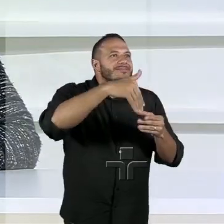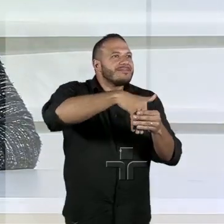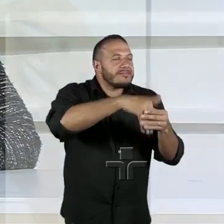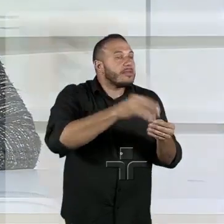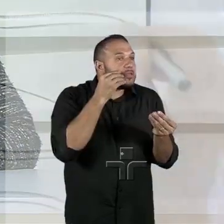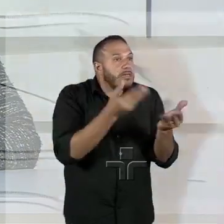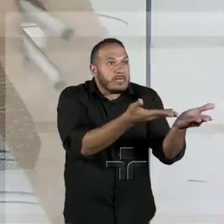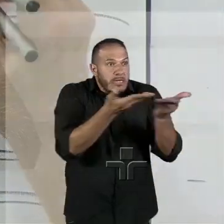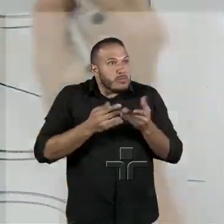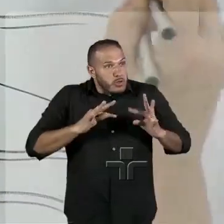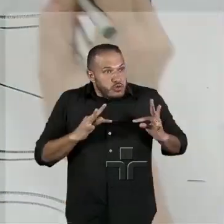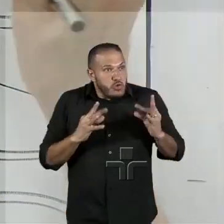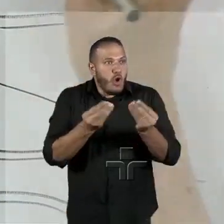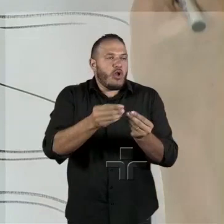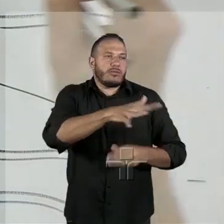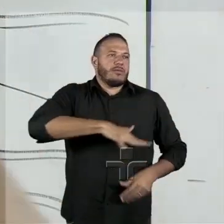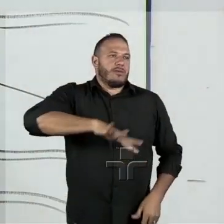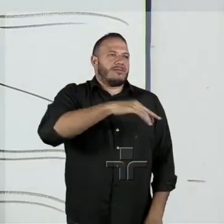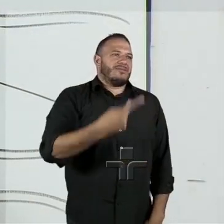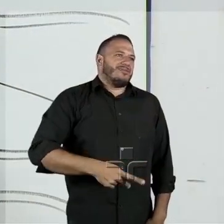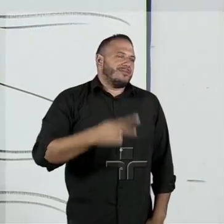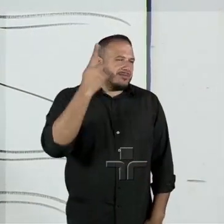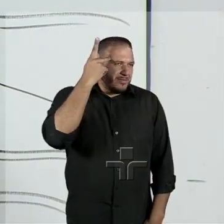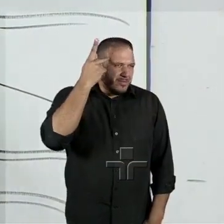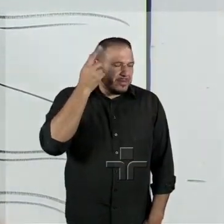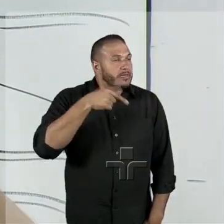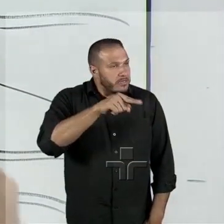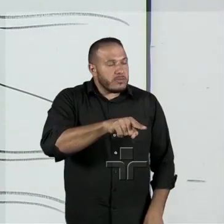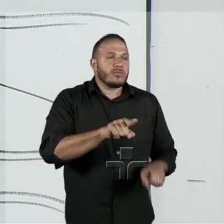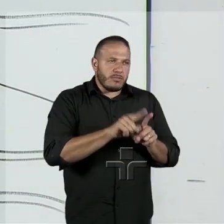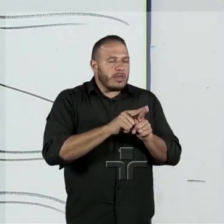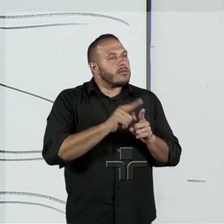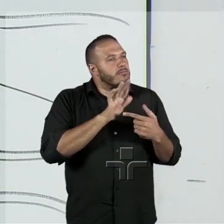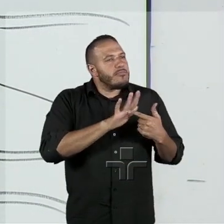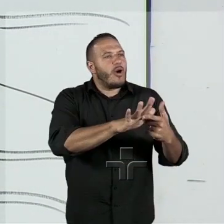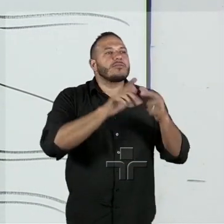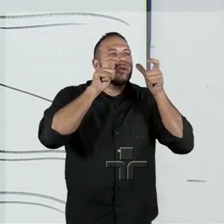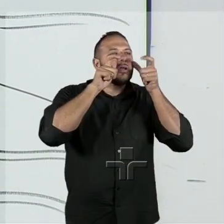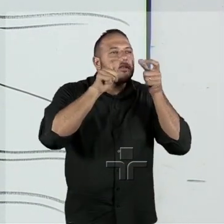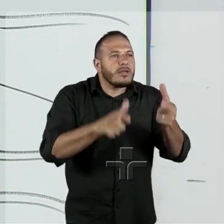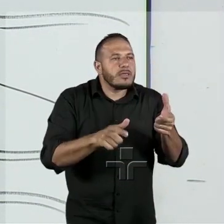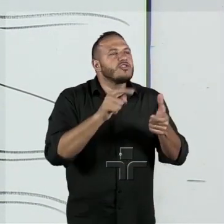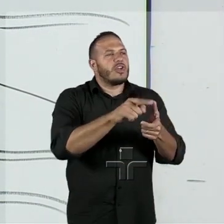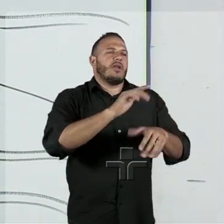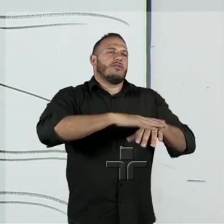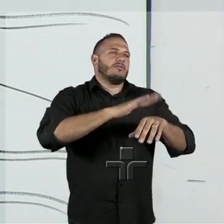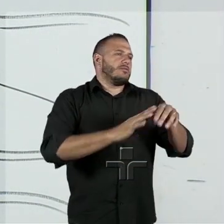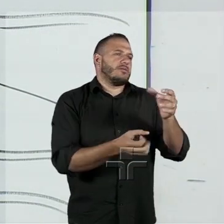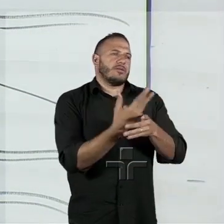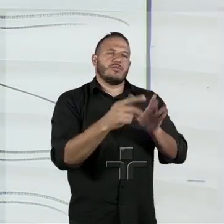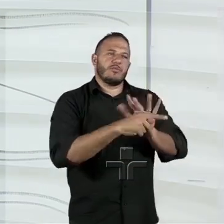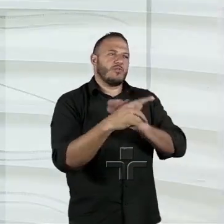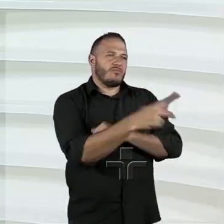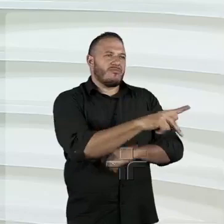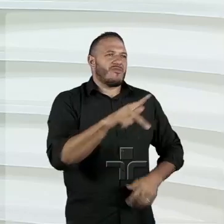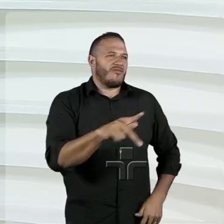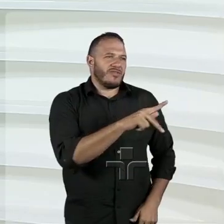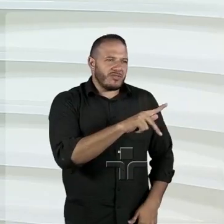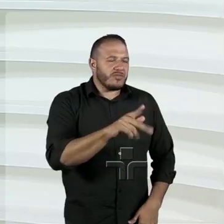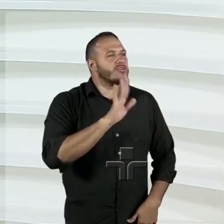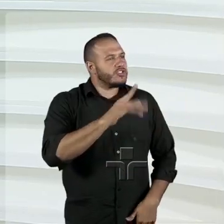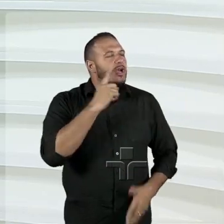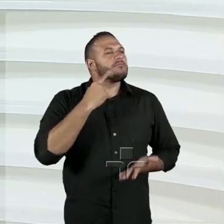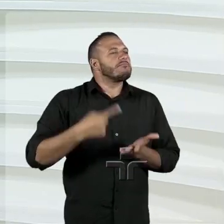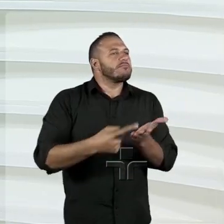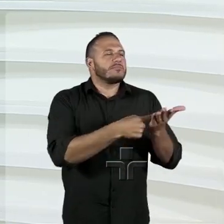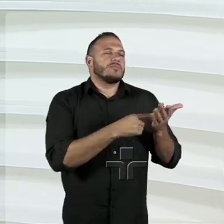para toda a rede de São Paulo. Isso também gera engajamento, porque aquilo ali já é feito pelo professor da rede, feito com alunos